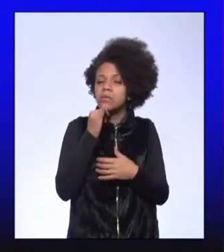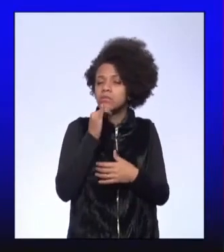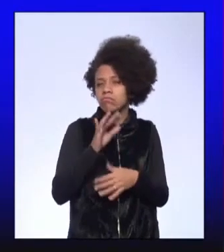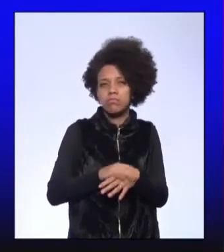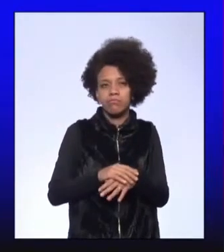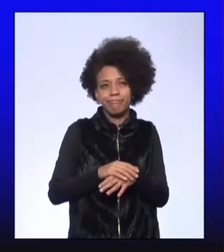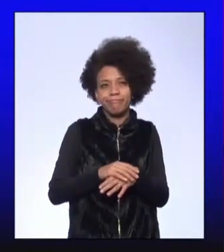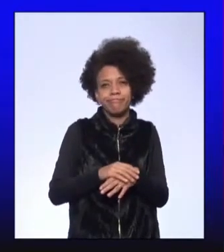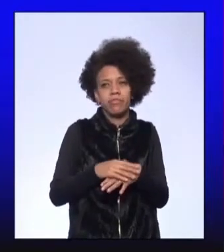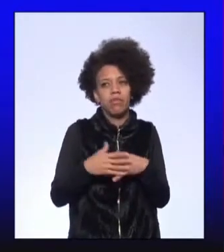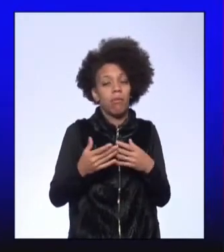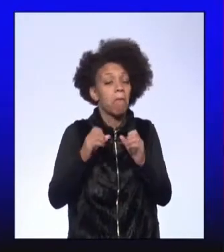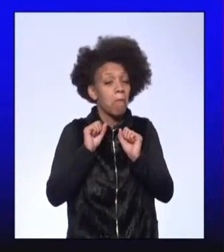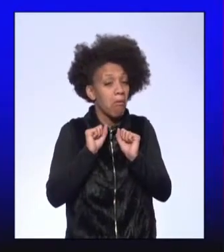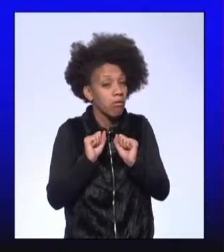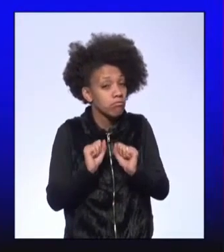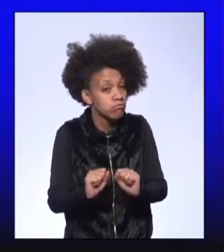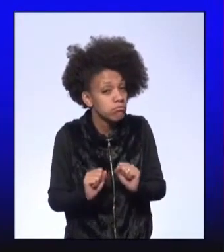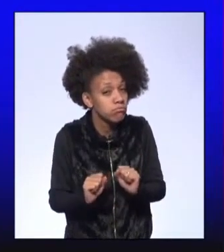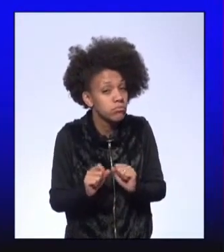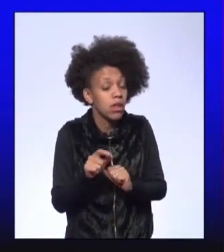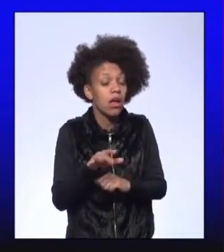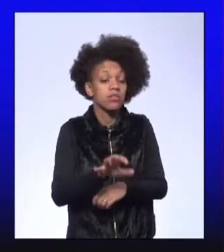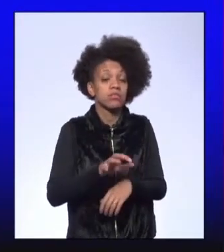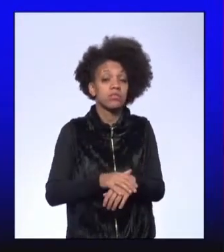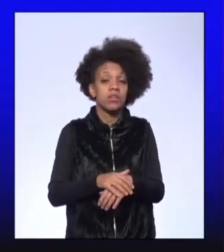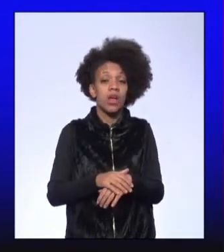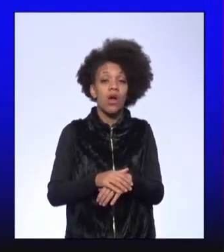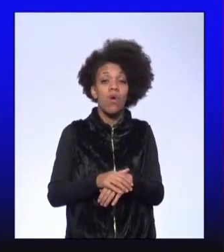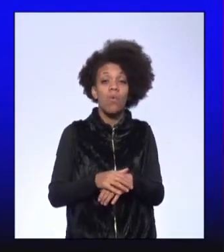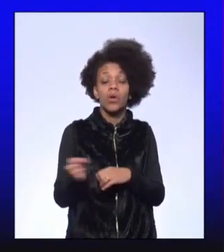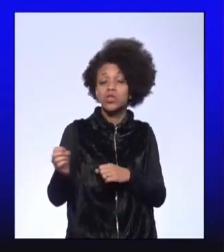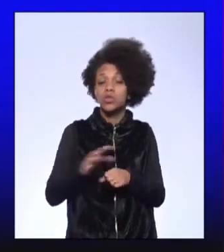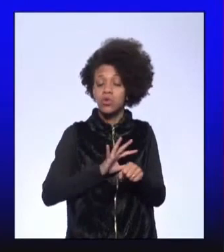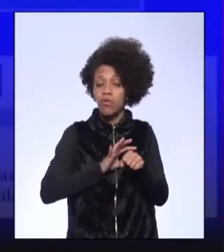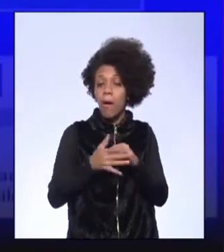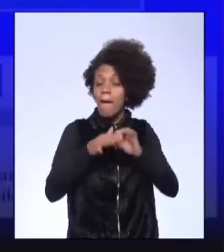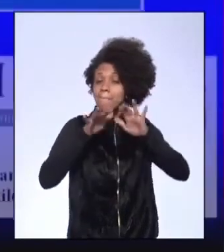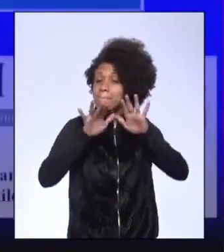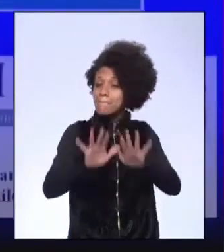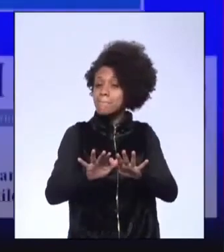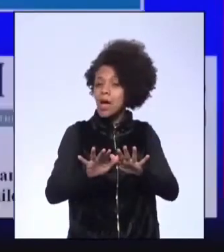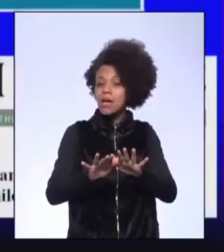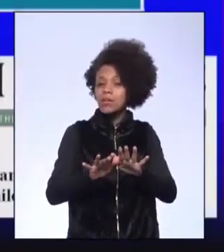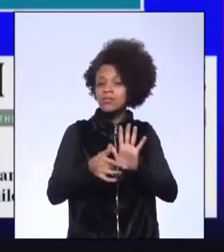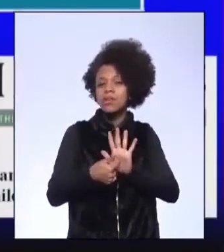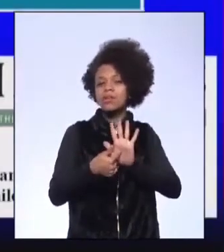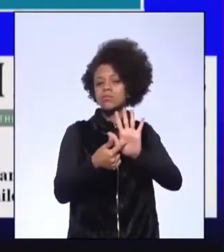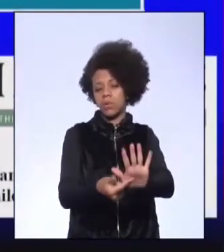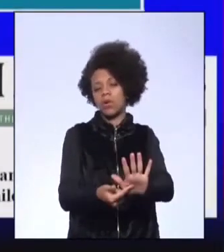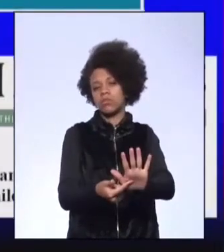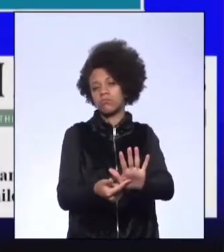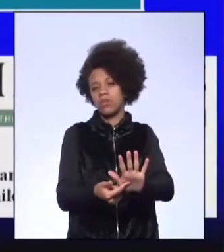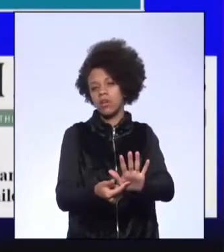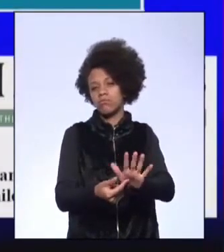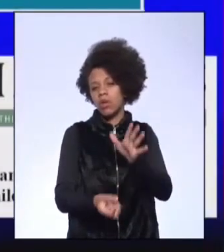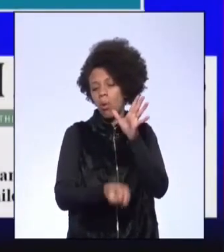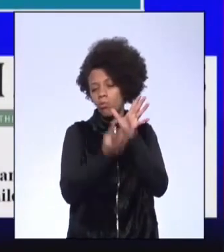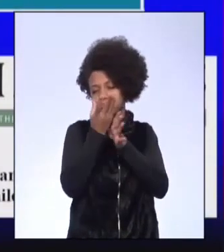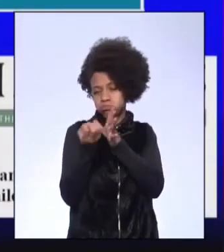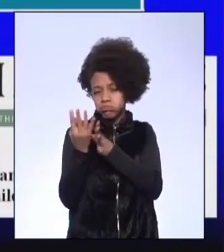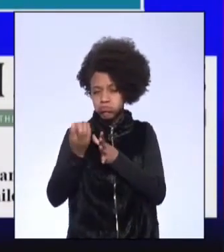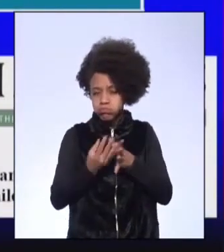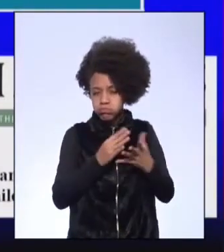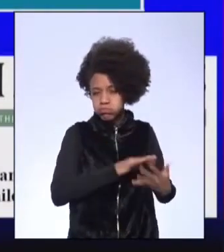seria assim, ou que pudesse ser assim, com esse novo coronavírus. Mas as evidências que estão surgindo no